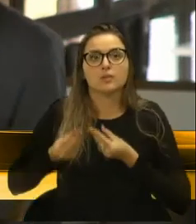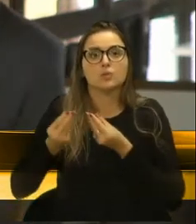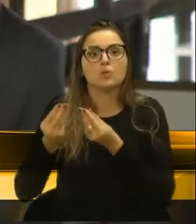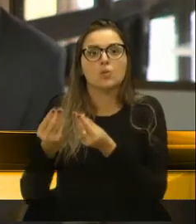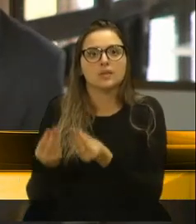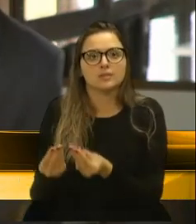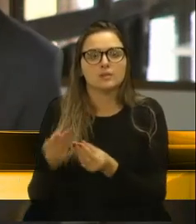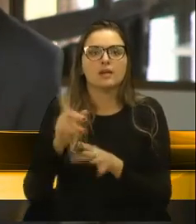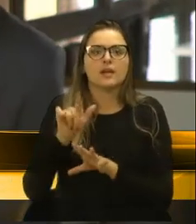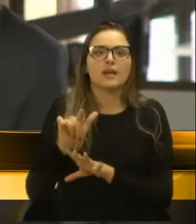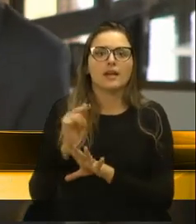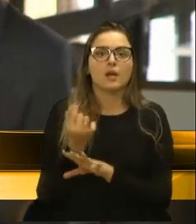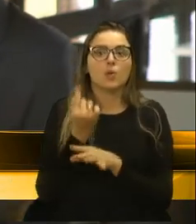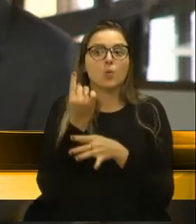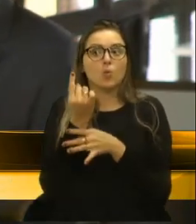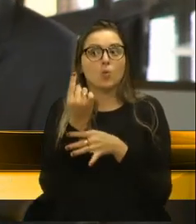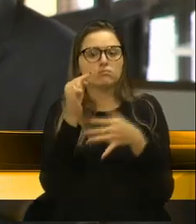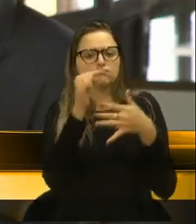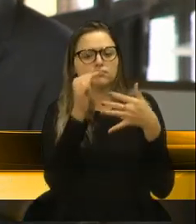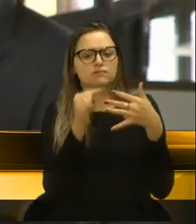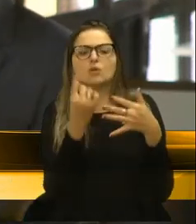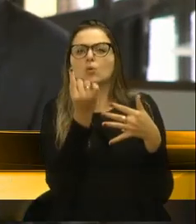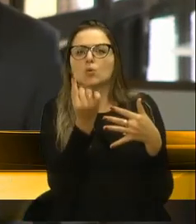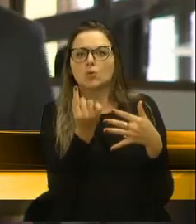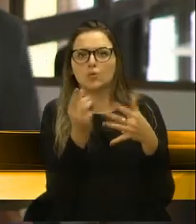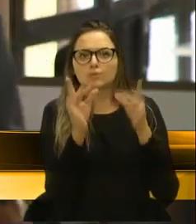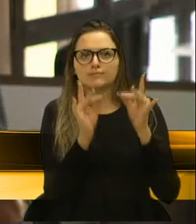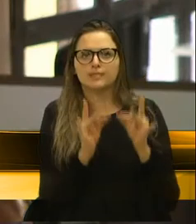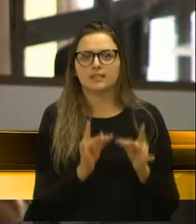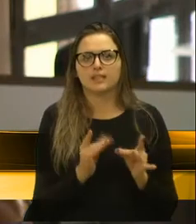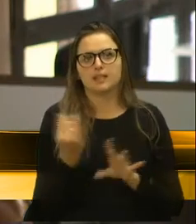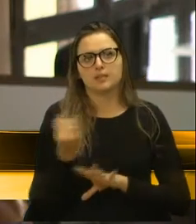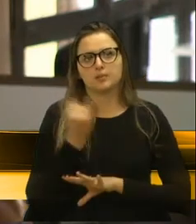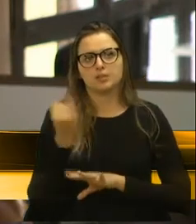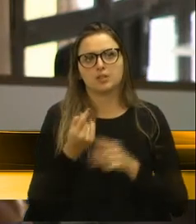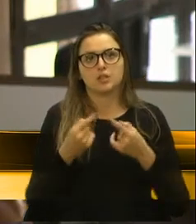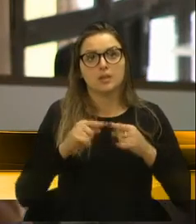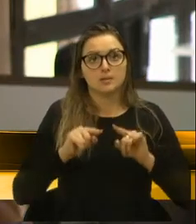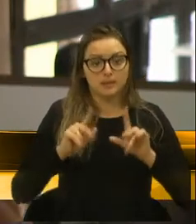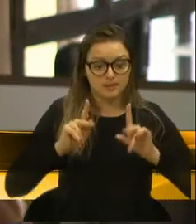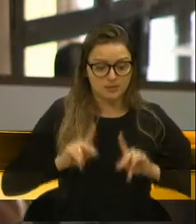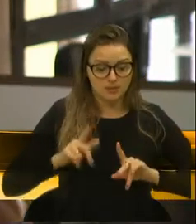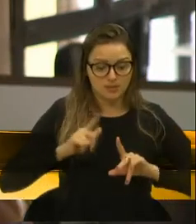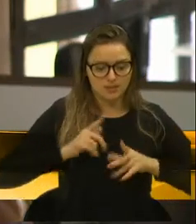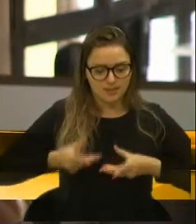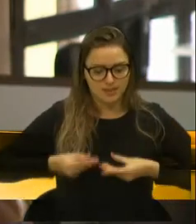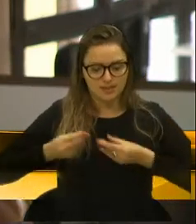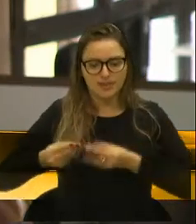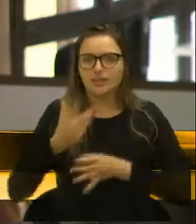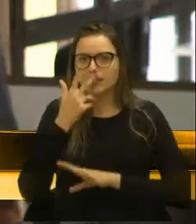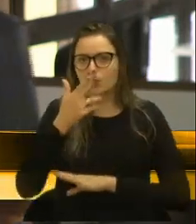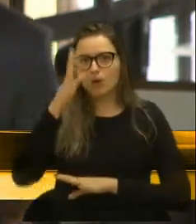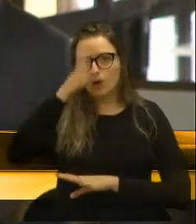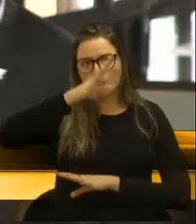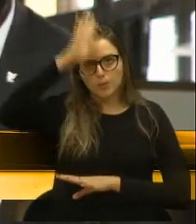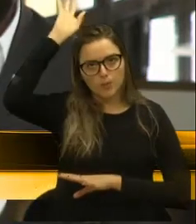mas isso é um aspecto importante. Mas essas pessoas que recebem uma ajuda, que nem quando um bombeiro